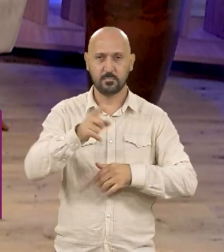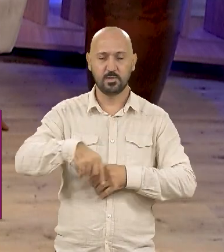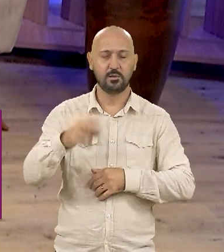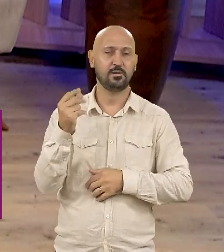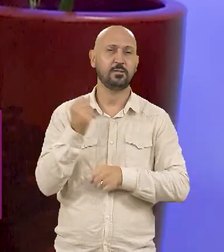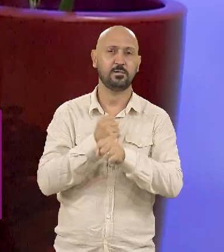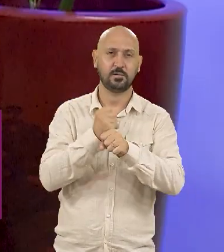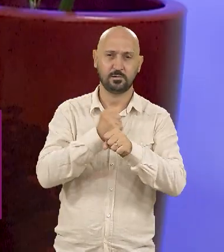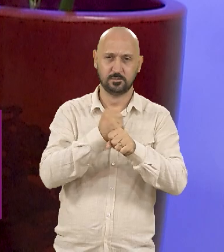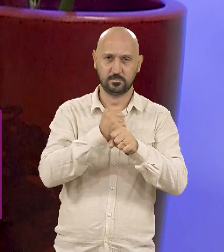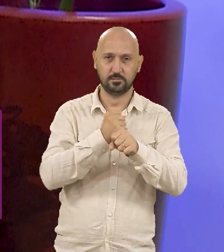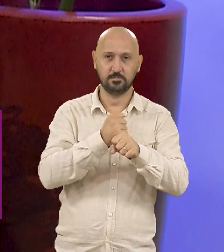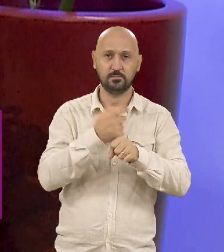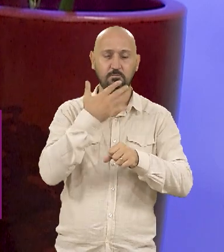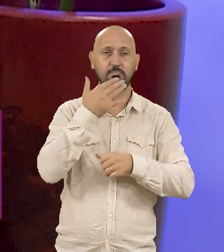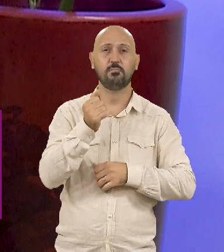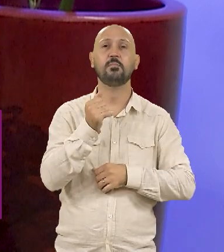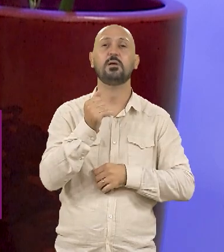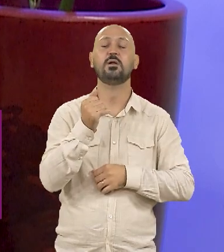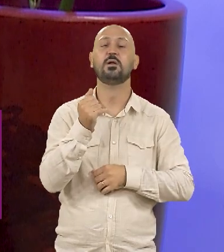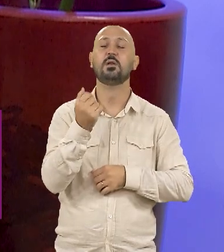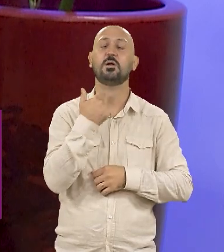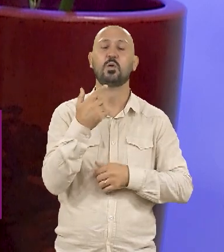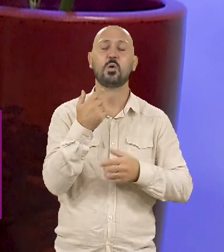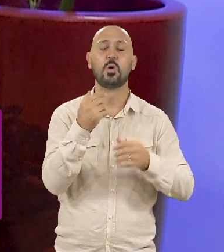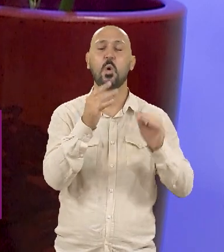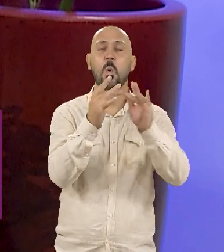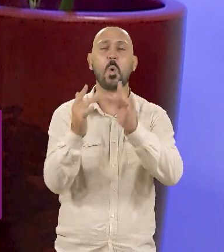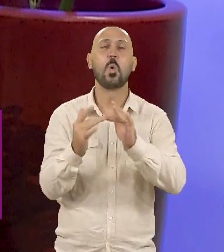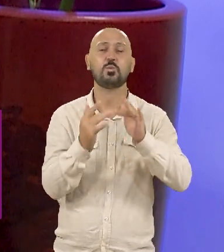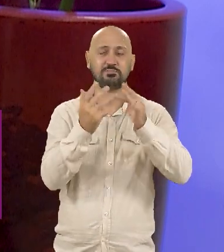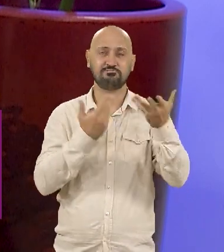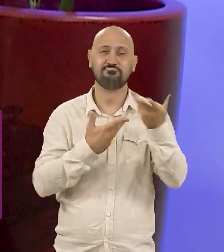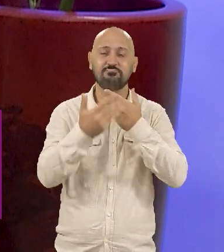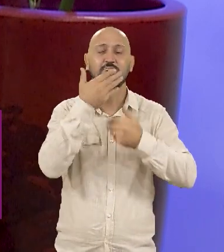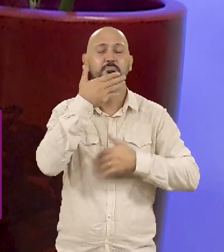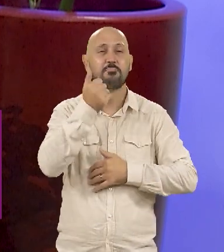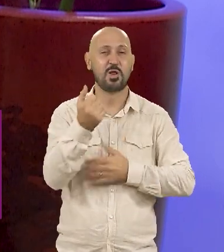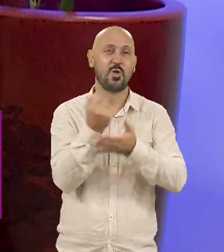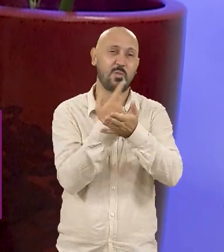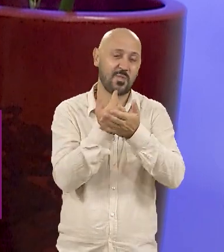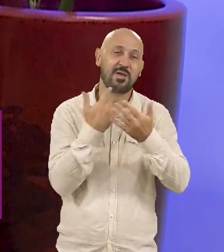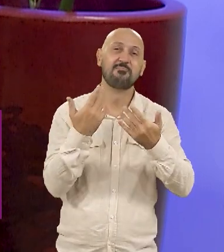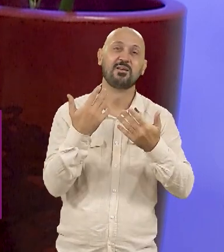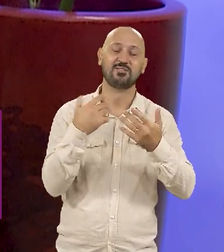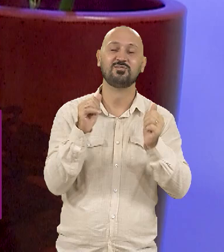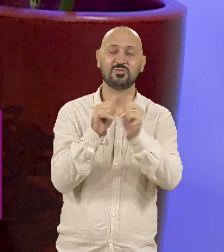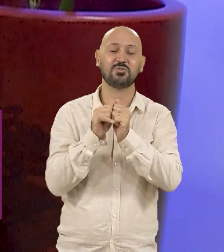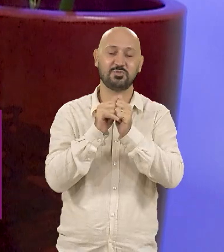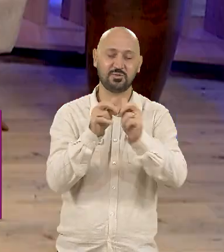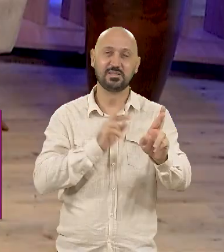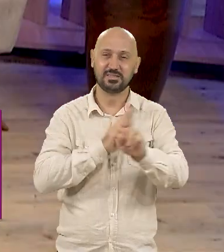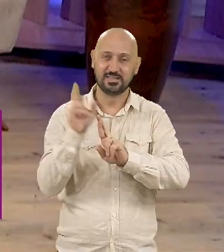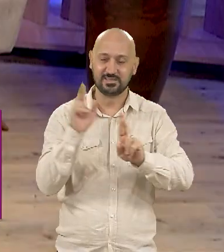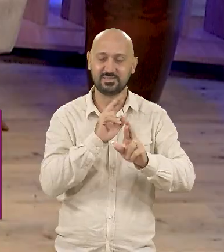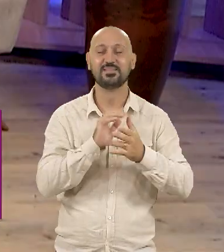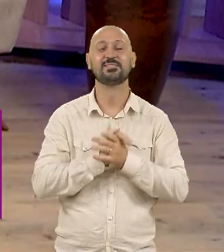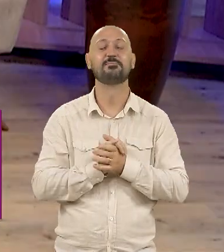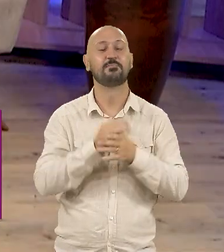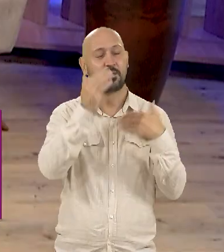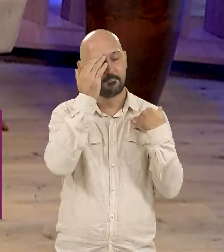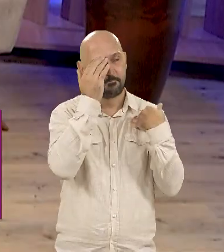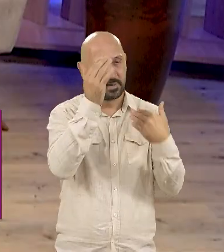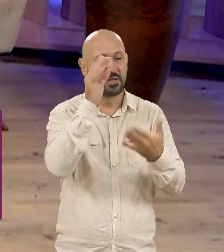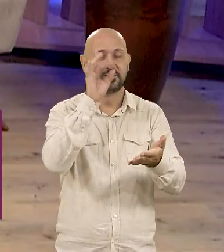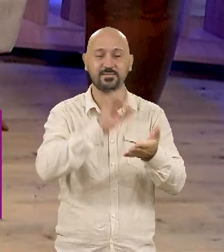trabalha com notícias e com pessoas há muito tempo, que não existe remédio melhor para as pessoas do que estar com outras pessoas, do que as trocas que a gente pode proporcionar